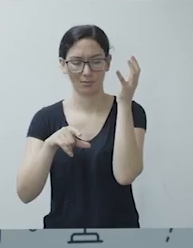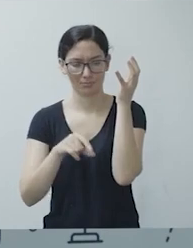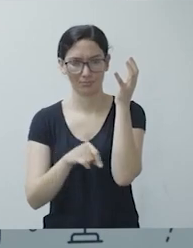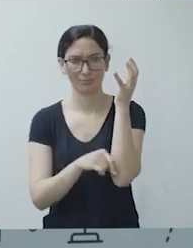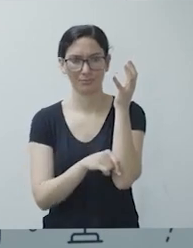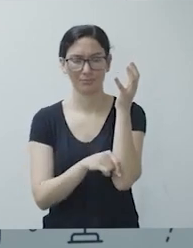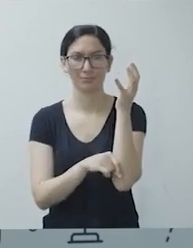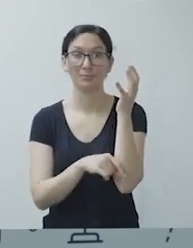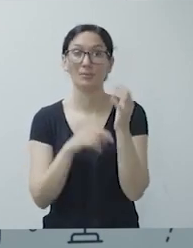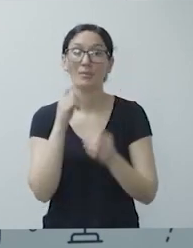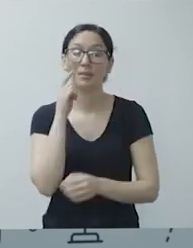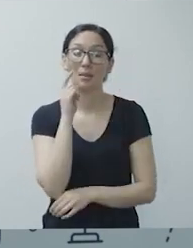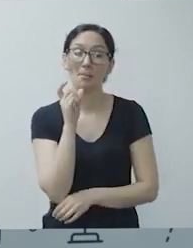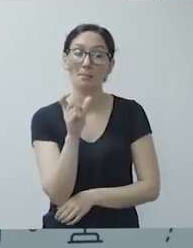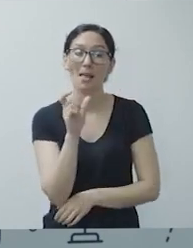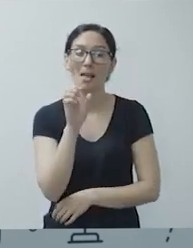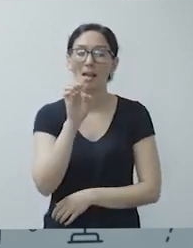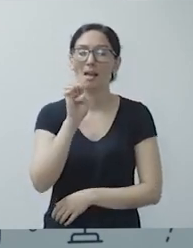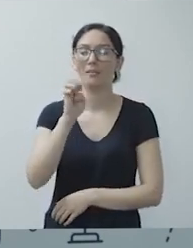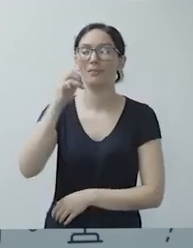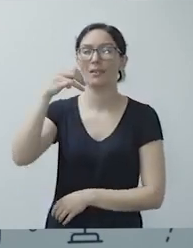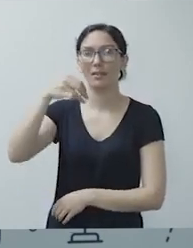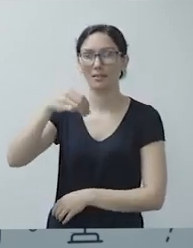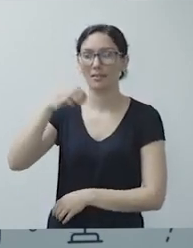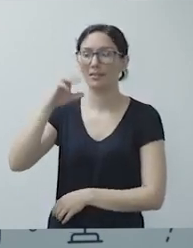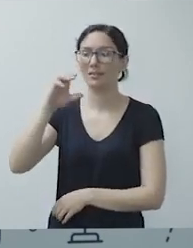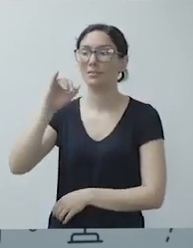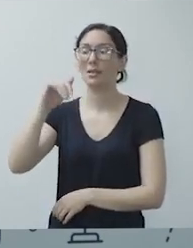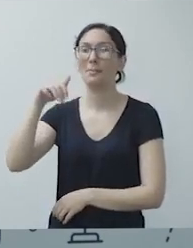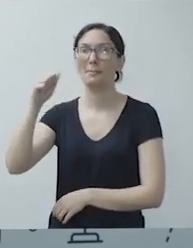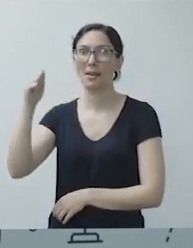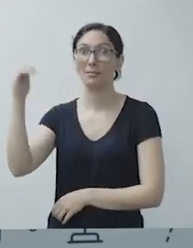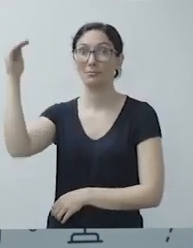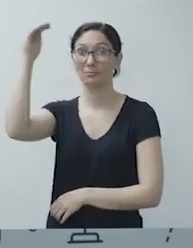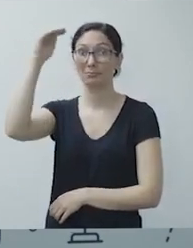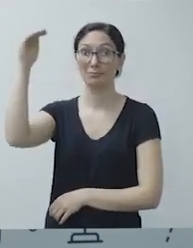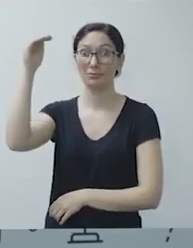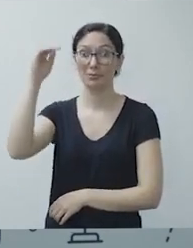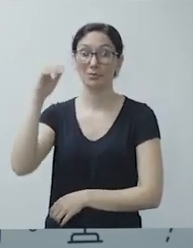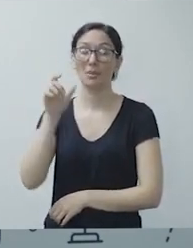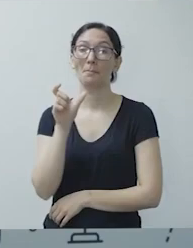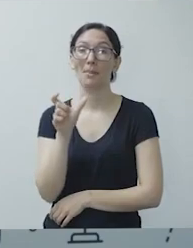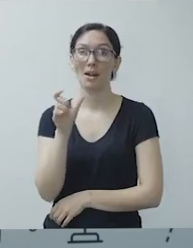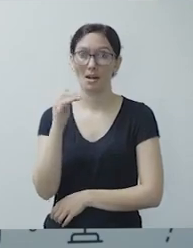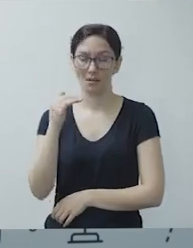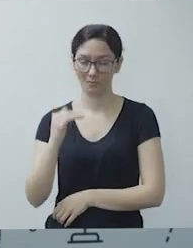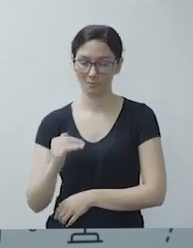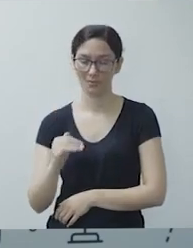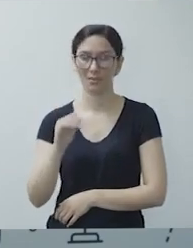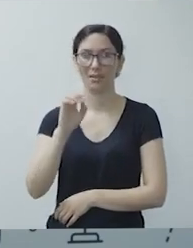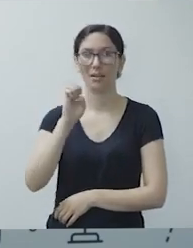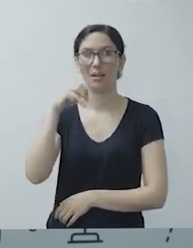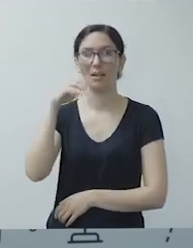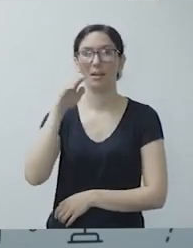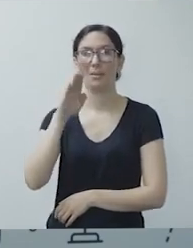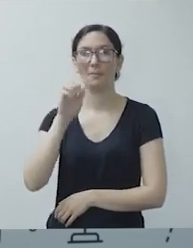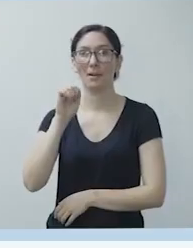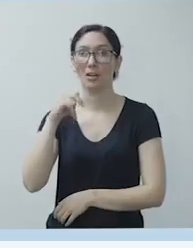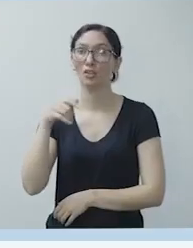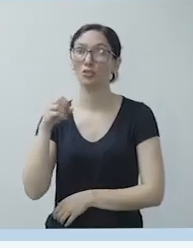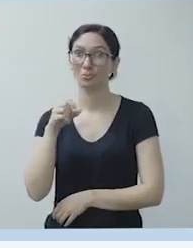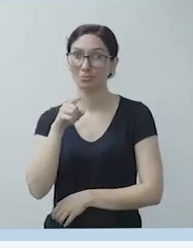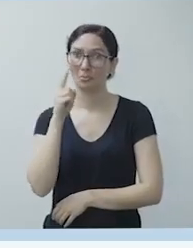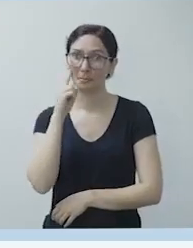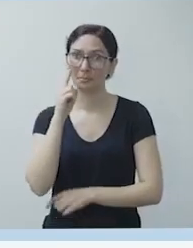em cima, embaixo. Eu vou deixar vocês pensarem rapidinho e eu já